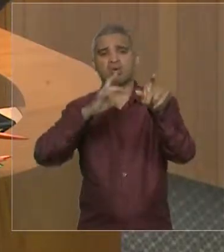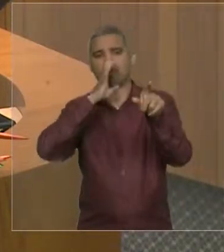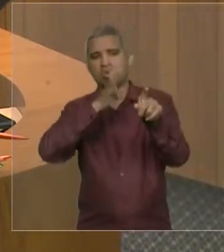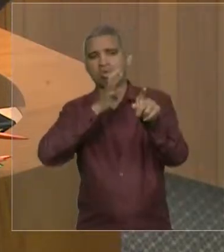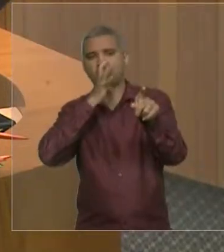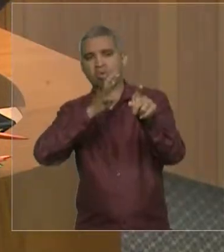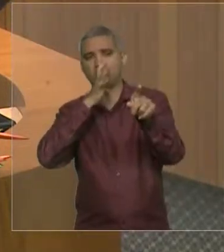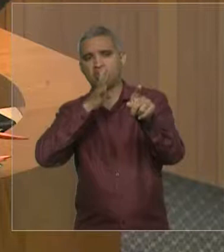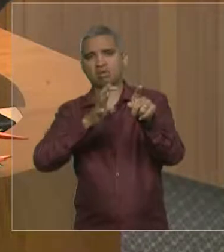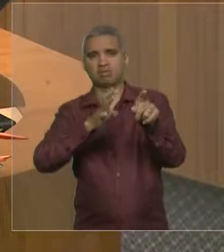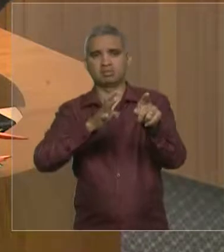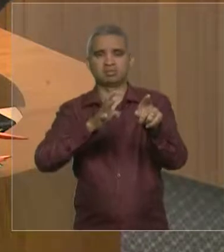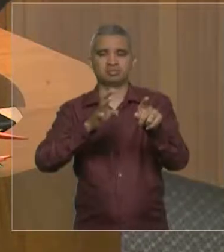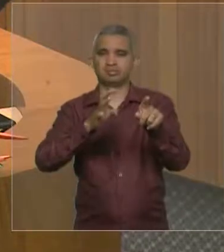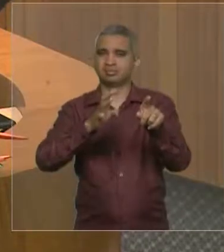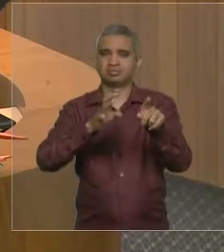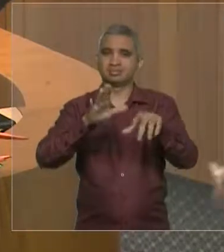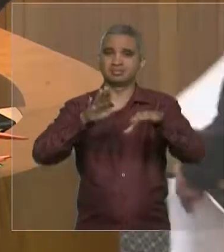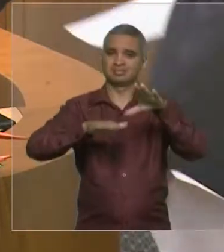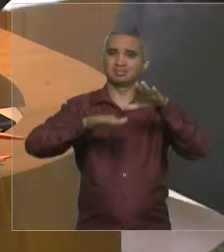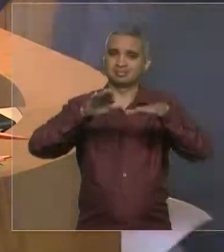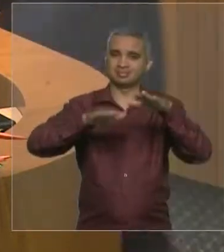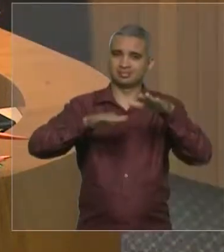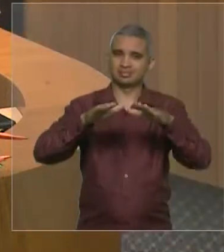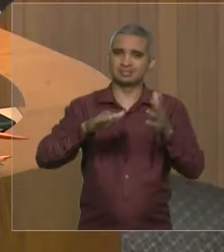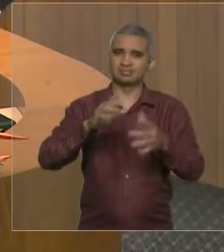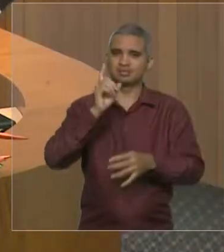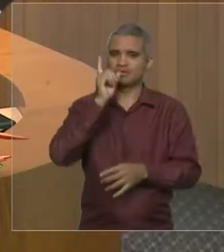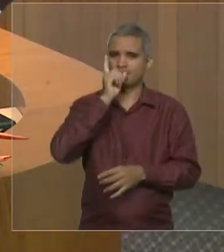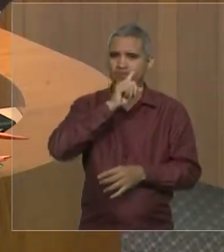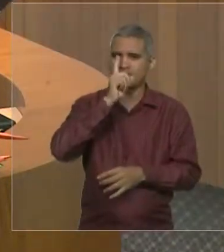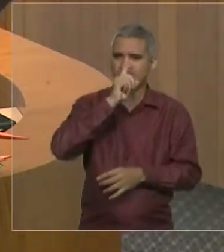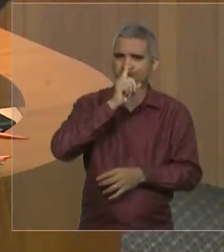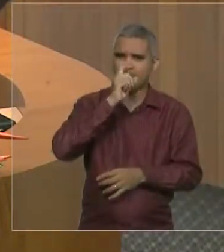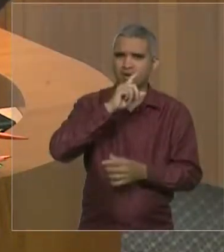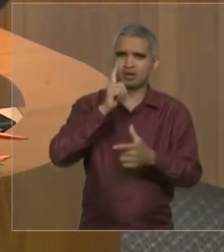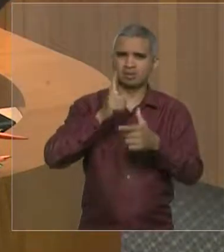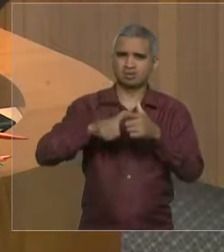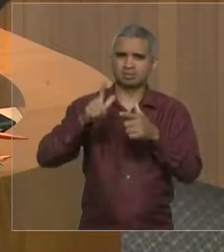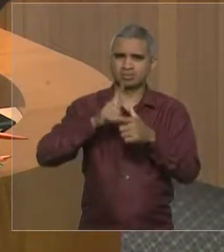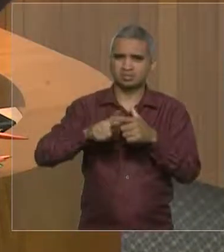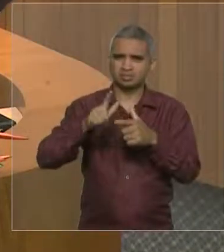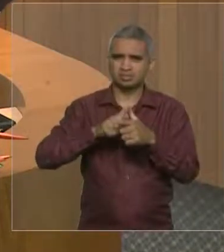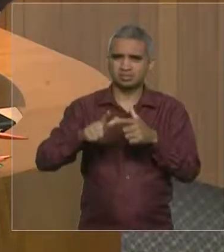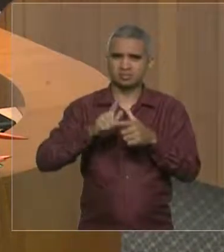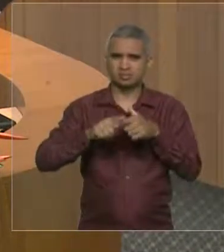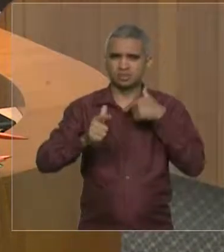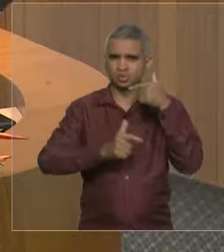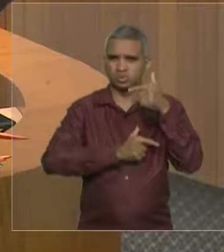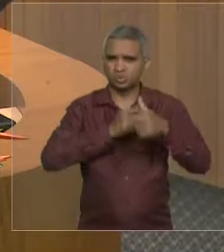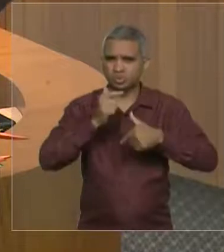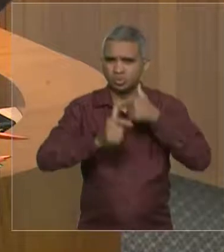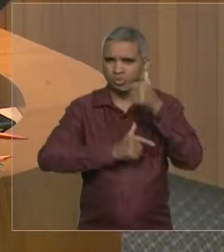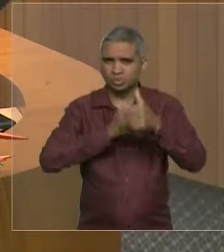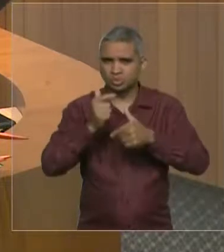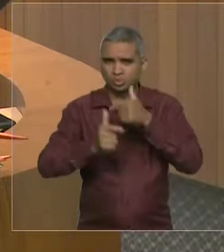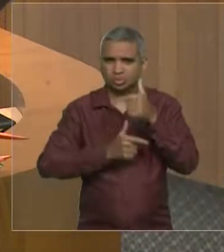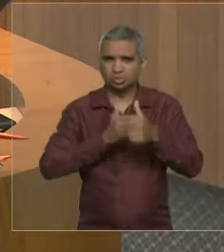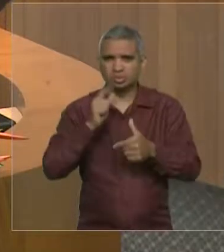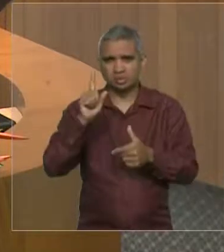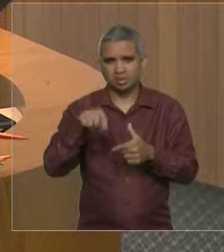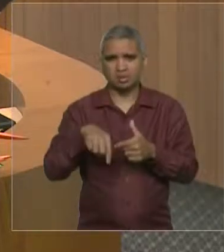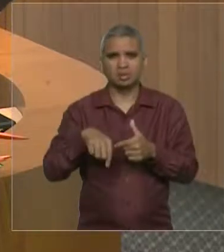vezes, as deficiências nessas lutas, os problemas nessas lutas, eles são causados pelos